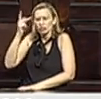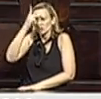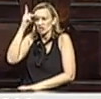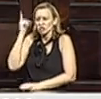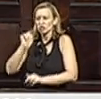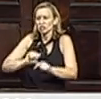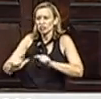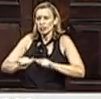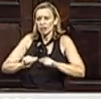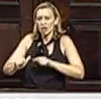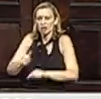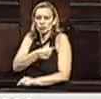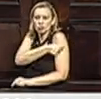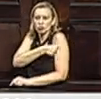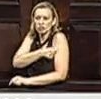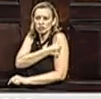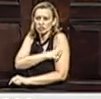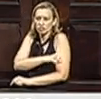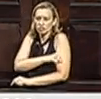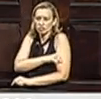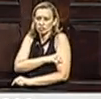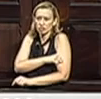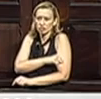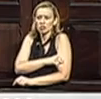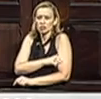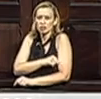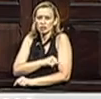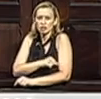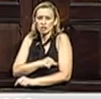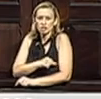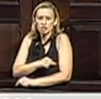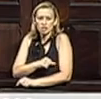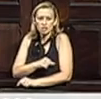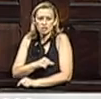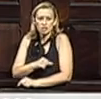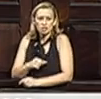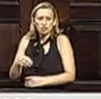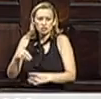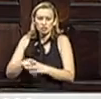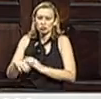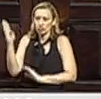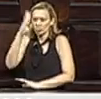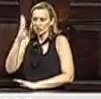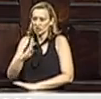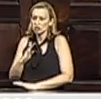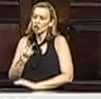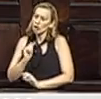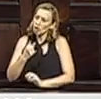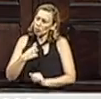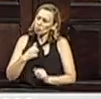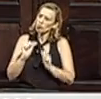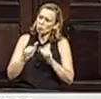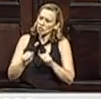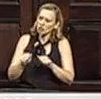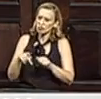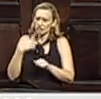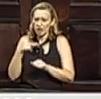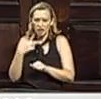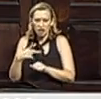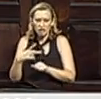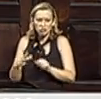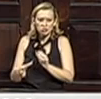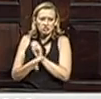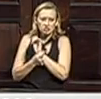enfermagem no Brasil. No estado do Rio de Janeiro, eu posso dizer com toda a segurança que a